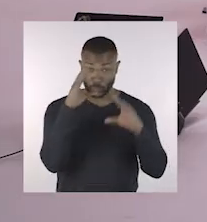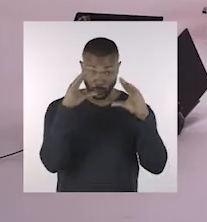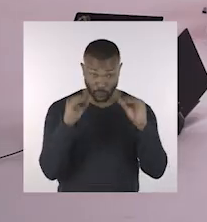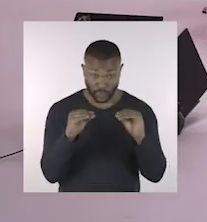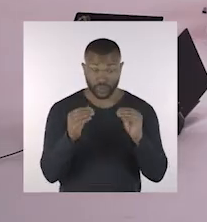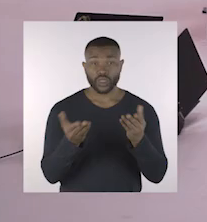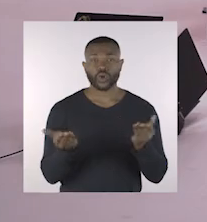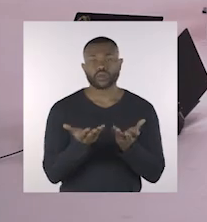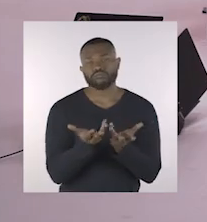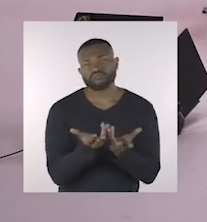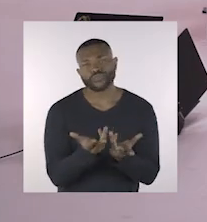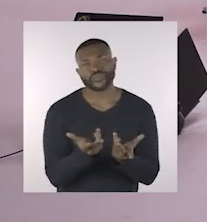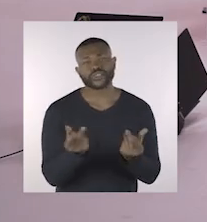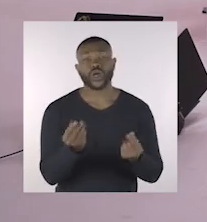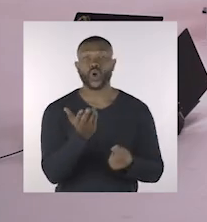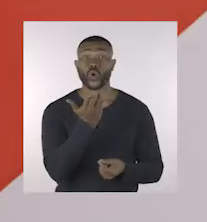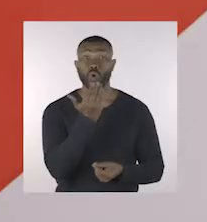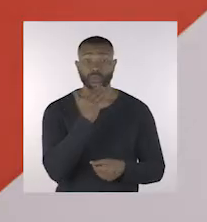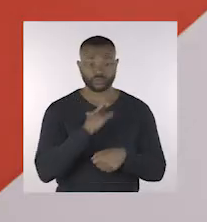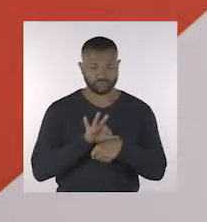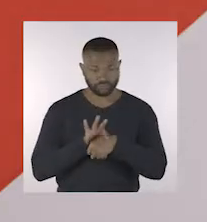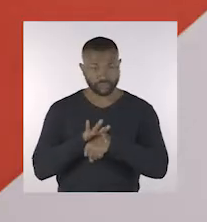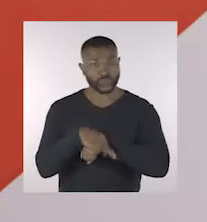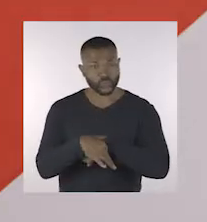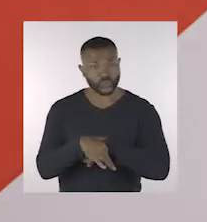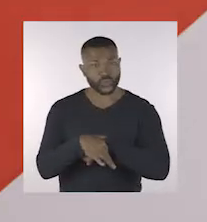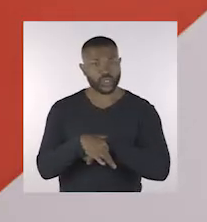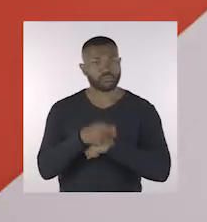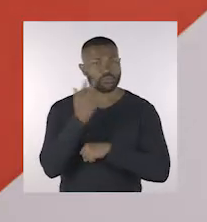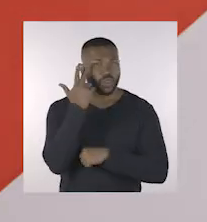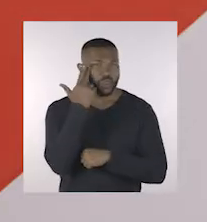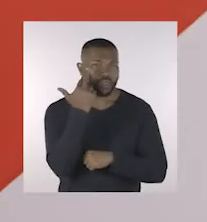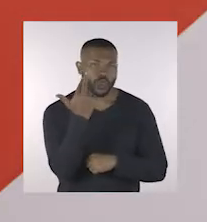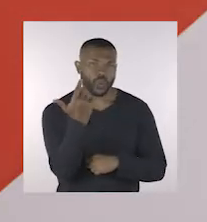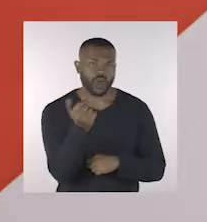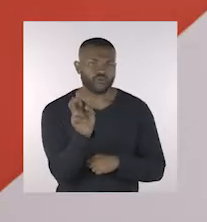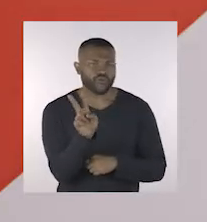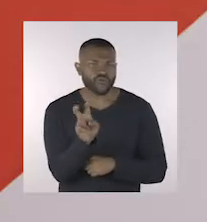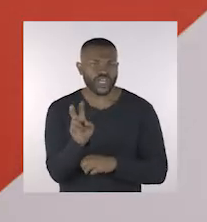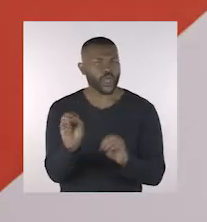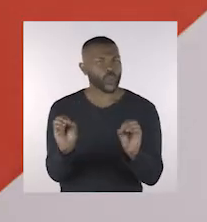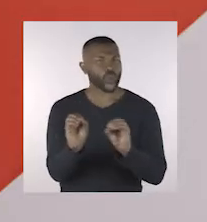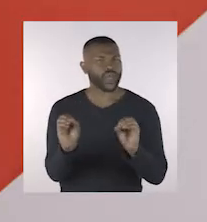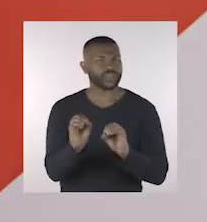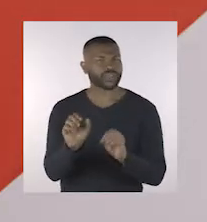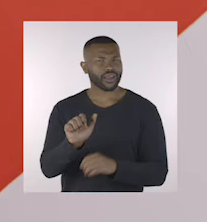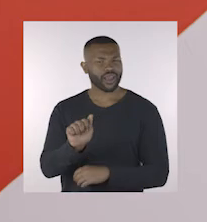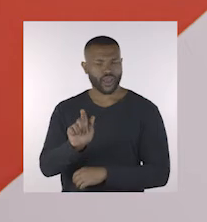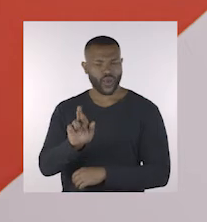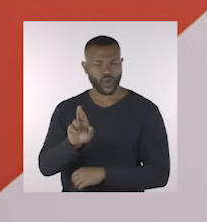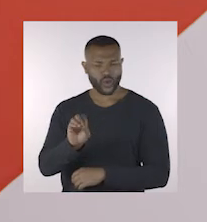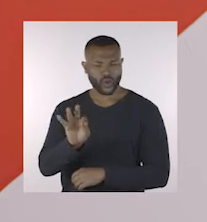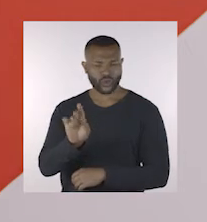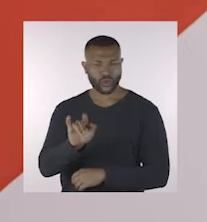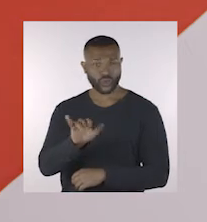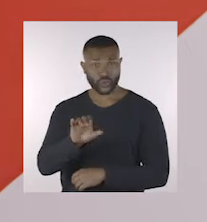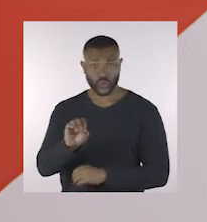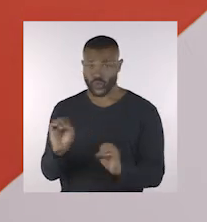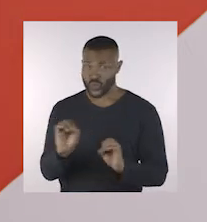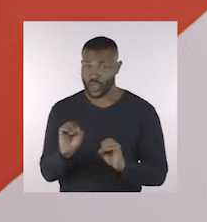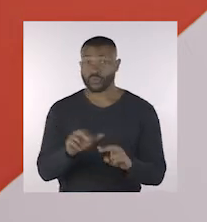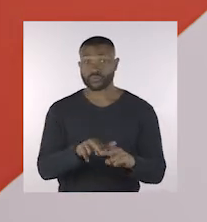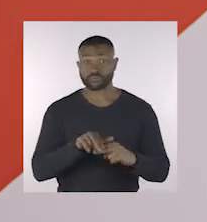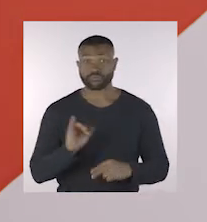janta agora vamos é qualificar uma alimentação segura orgânica sem veneno sem agrotóxico